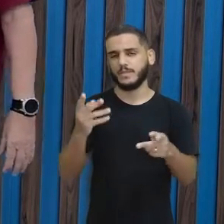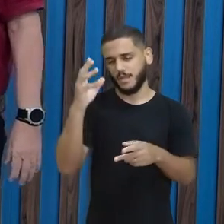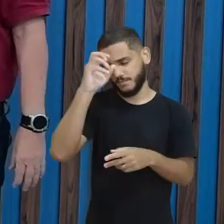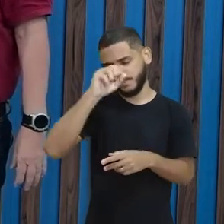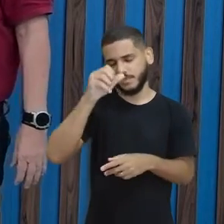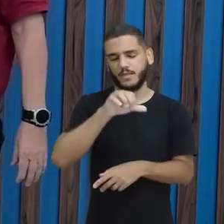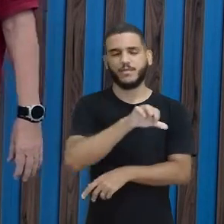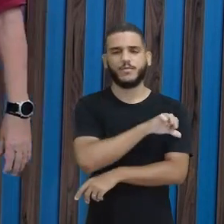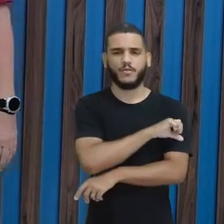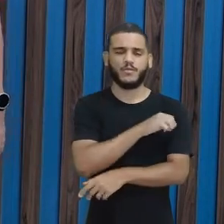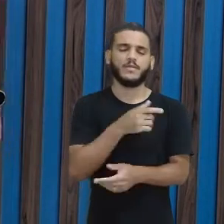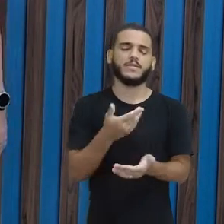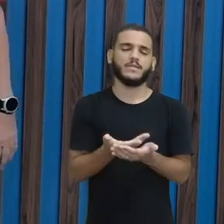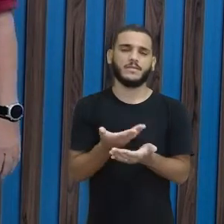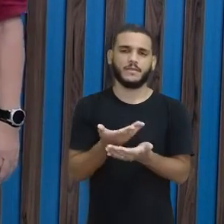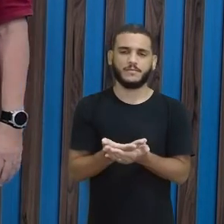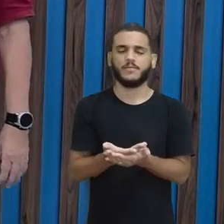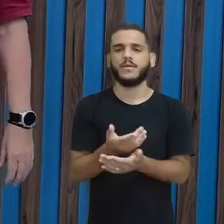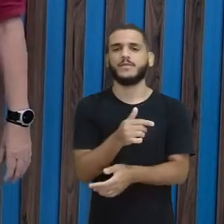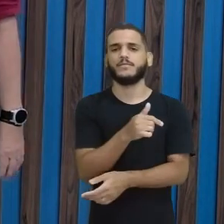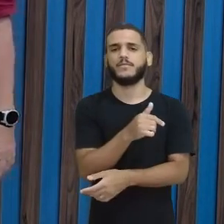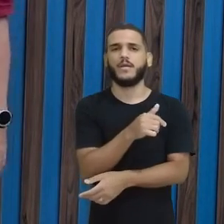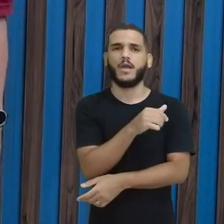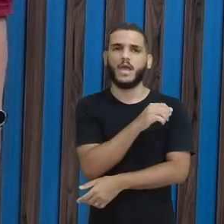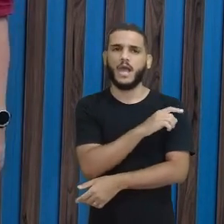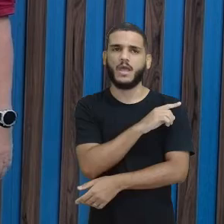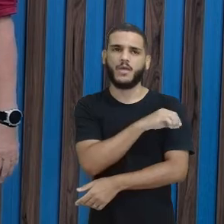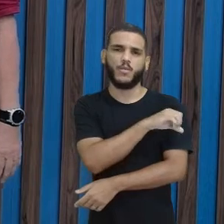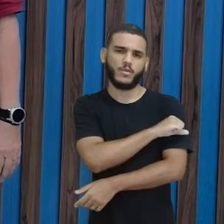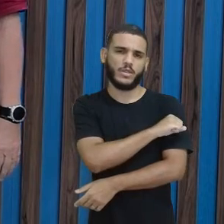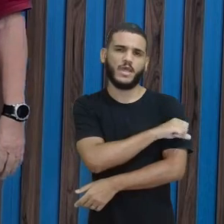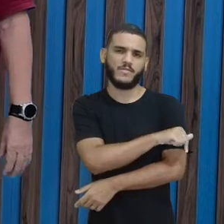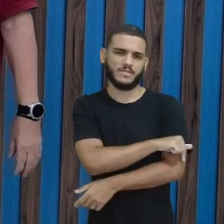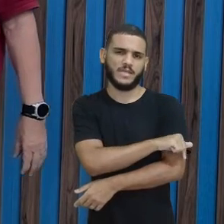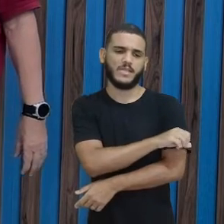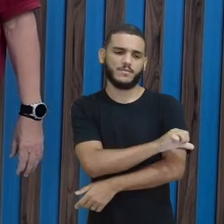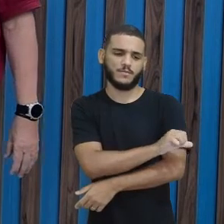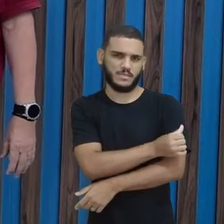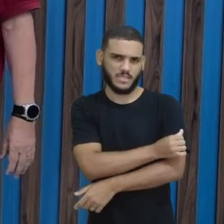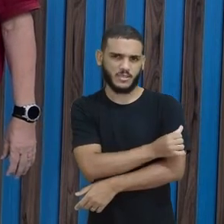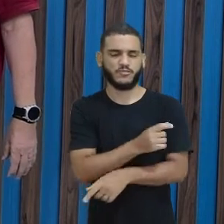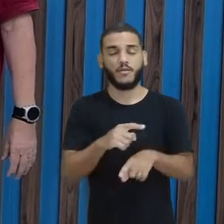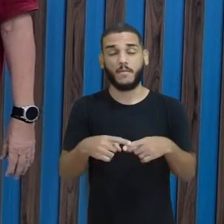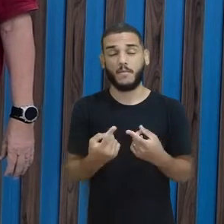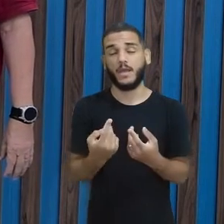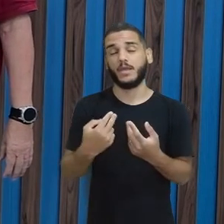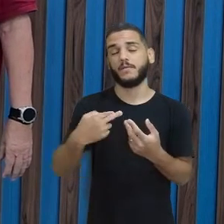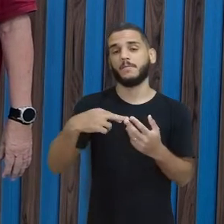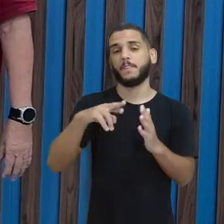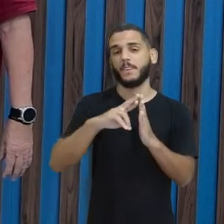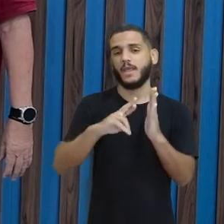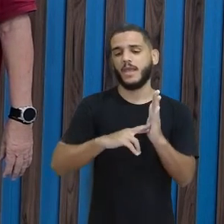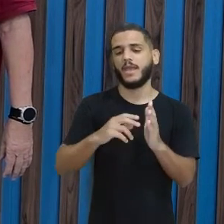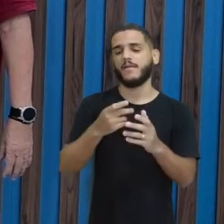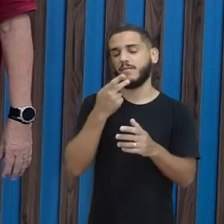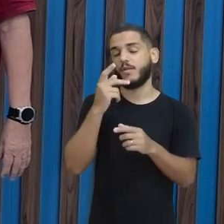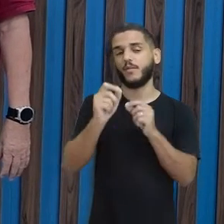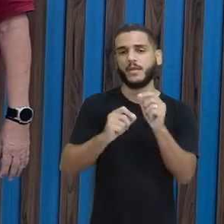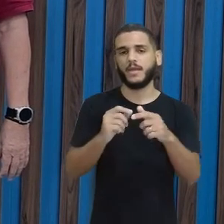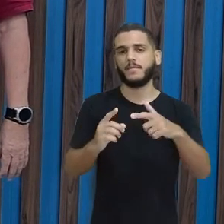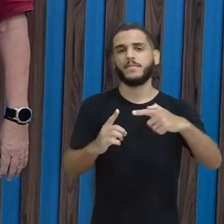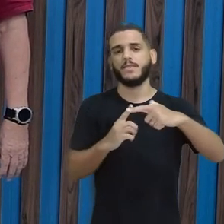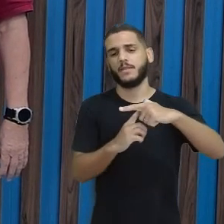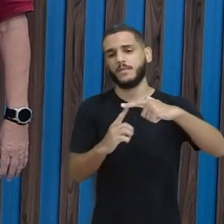9º ano e em séries anteriores, quando a gente vai multiplicar duas frações, a regra diz que vai multiplicar o numerador com o numerador e